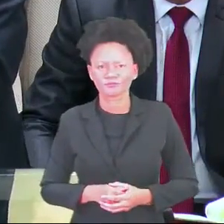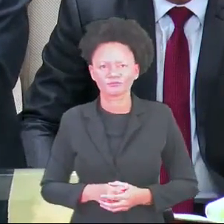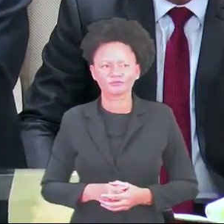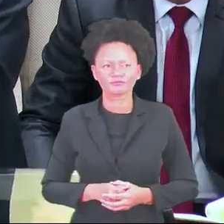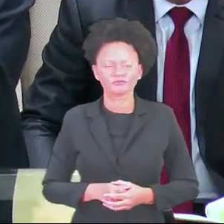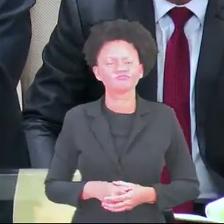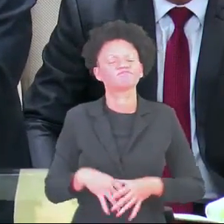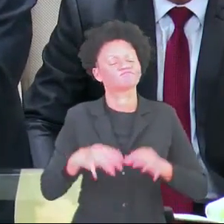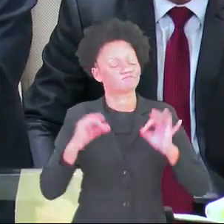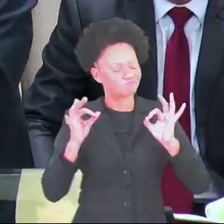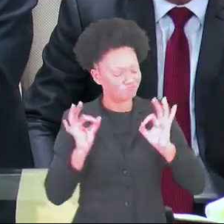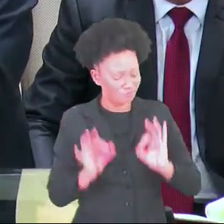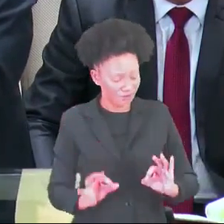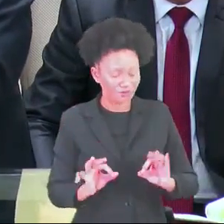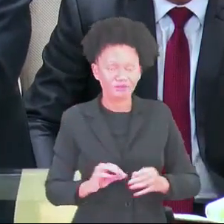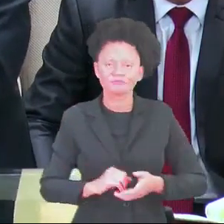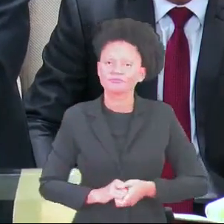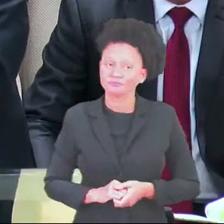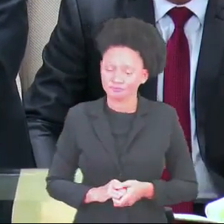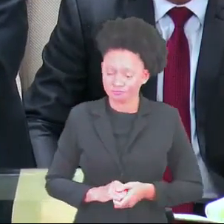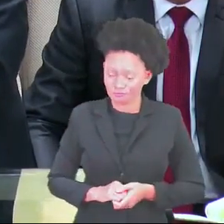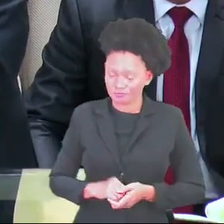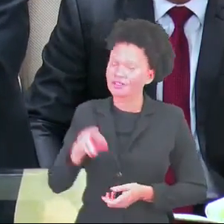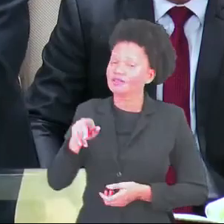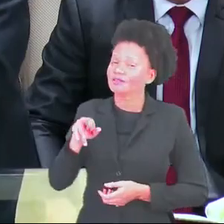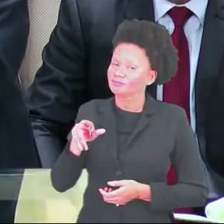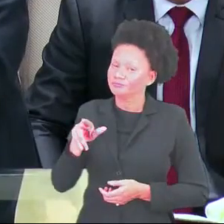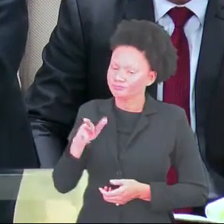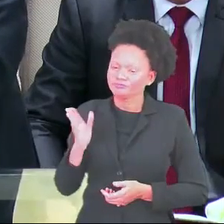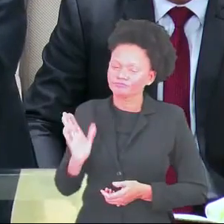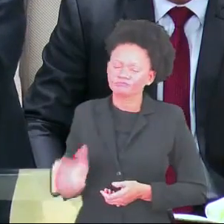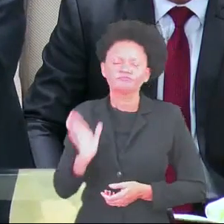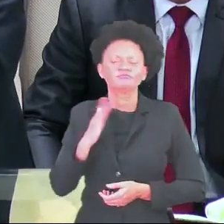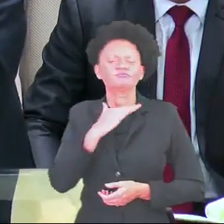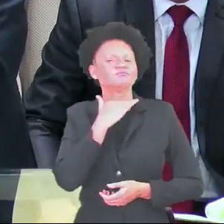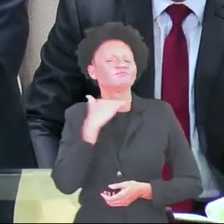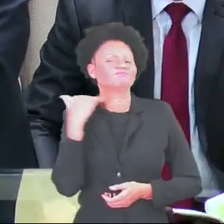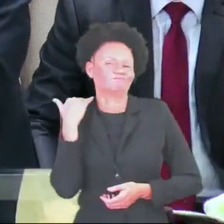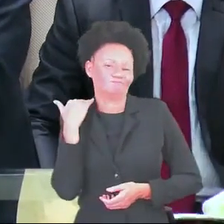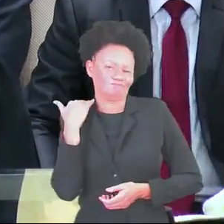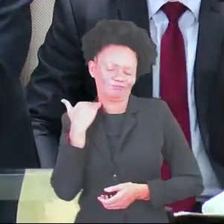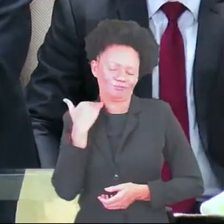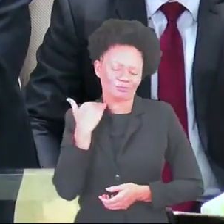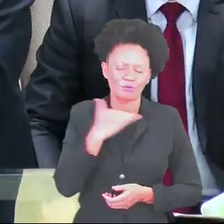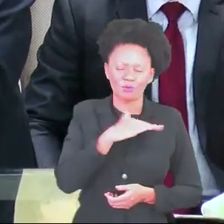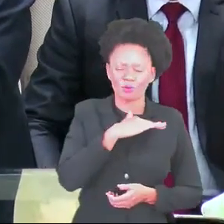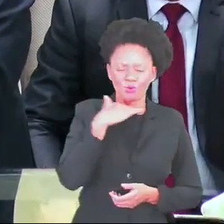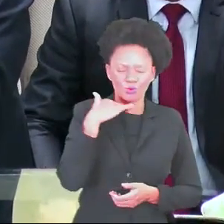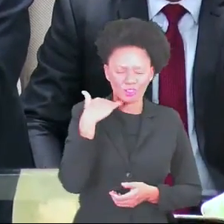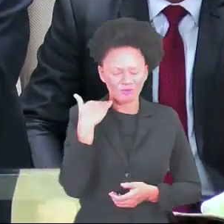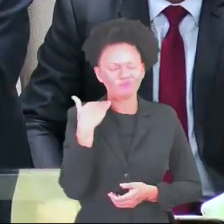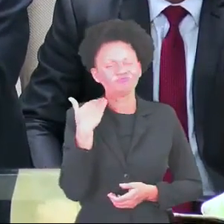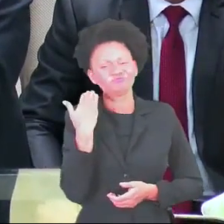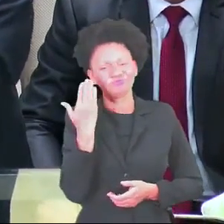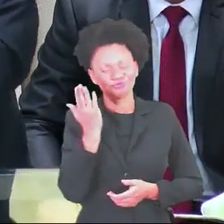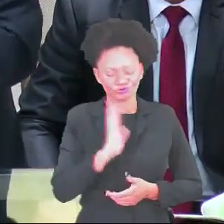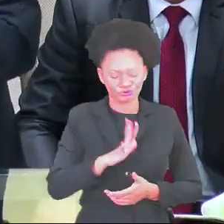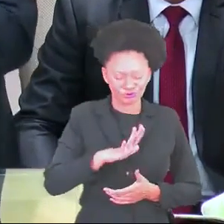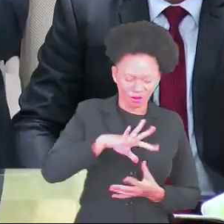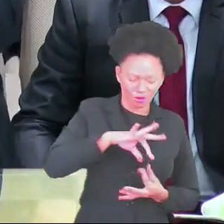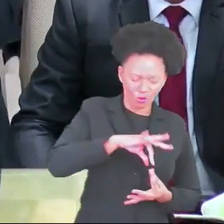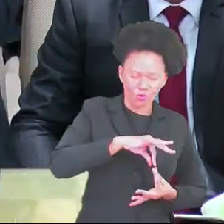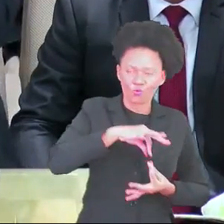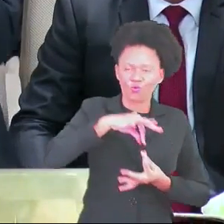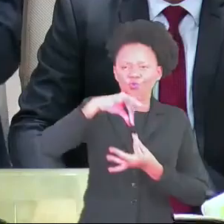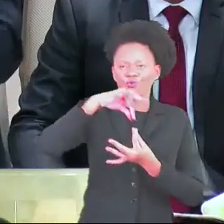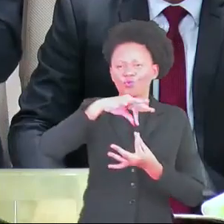Com certeza, essa irmã que já partiu para a eternidade, de Santa Helena de Goiás, ela